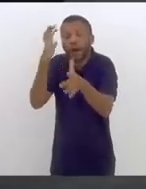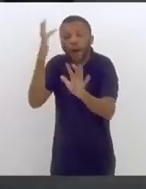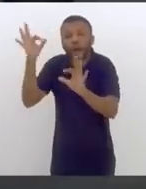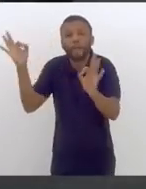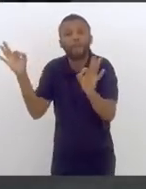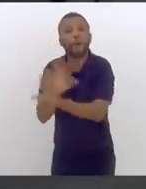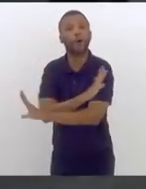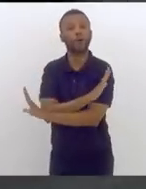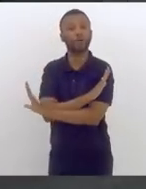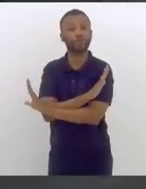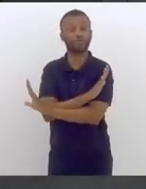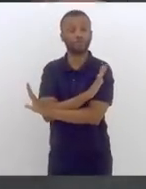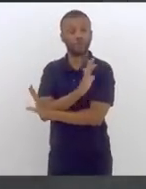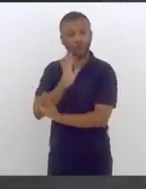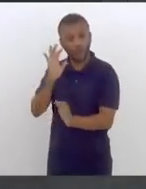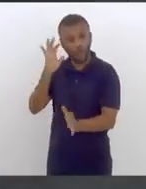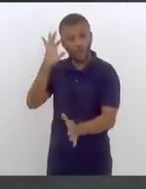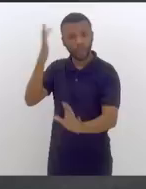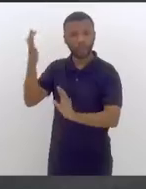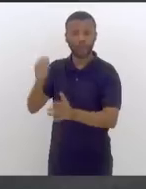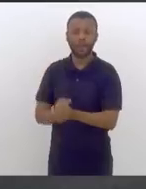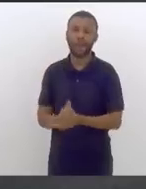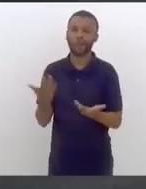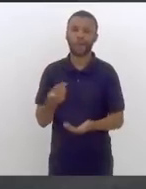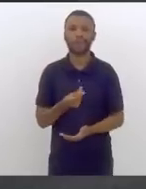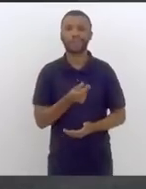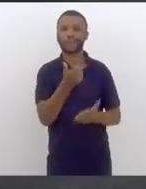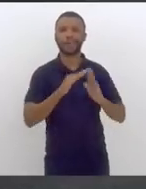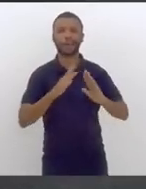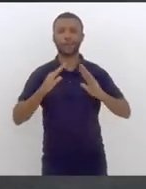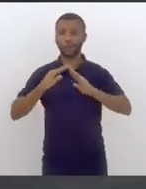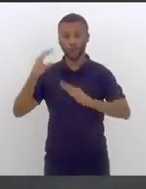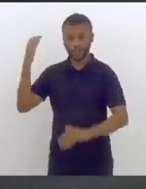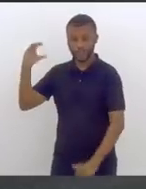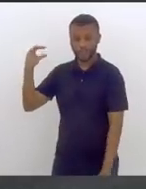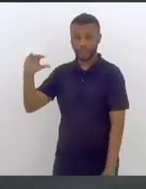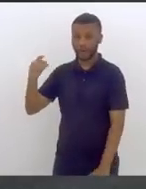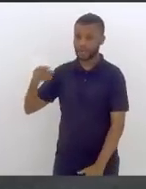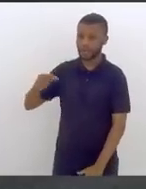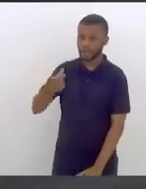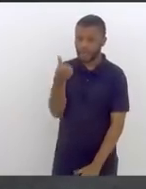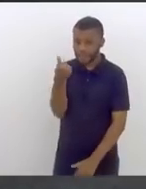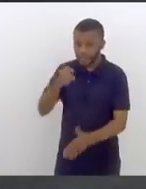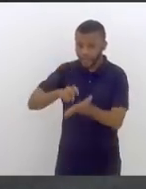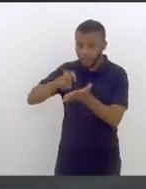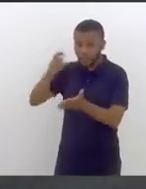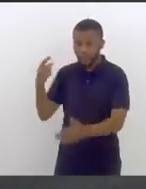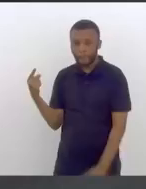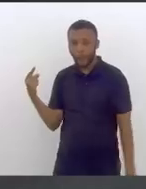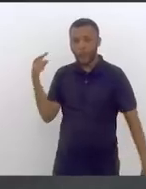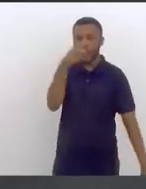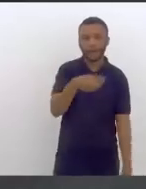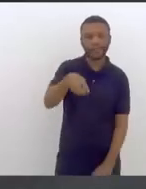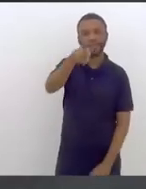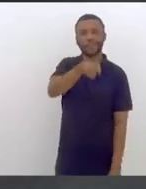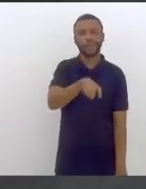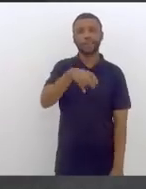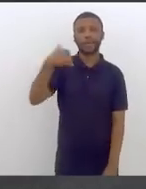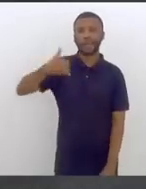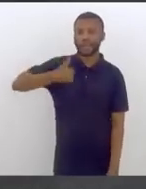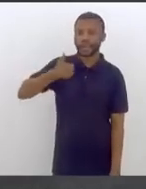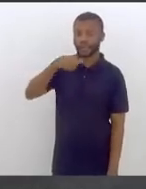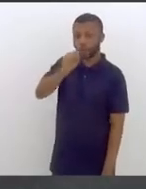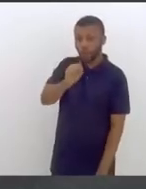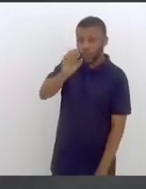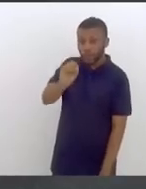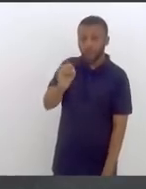resolveu o problema agora saio de casa Bora em Niterói sai de casa 6 horas da manhã senta ali 80 anos de